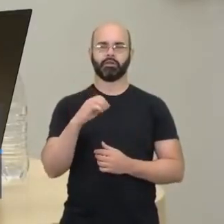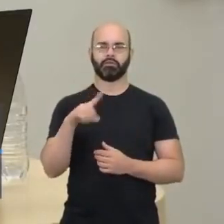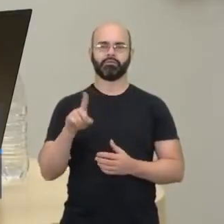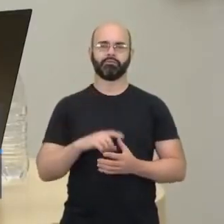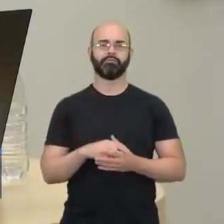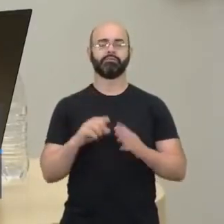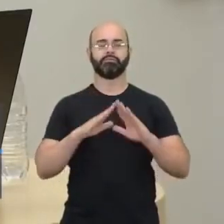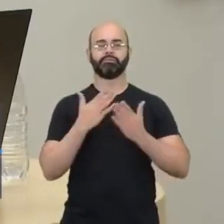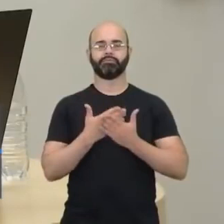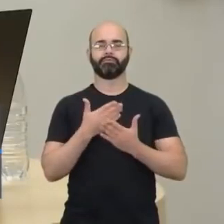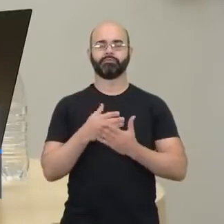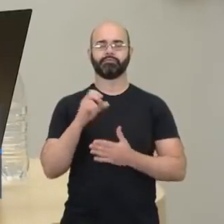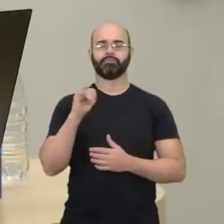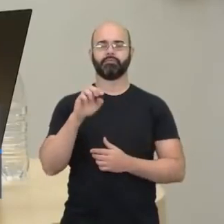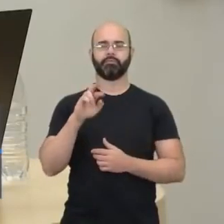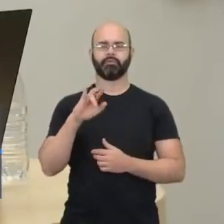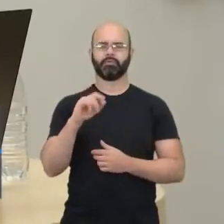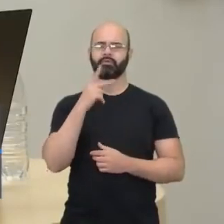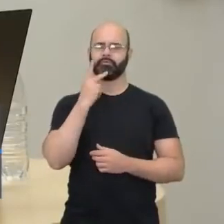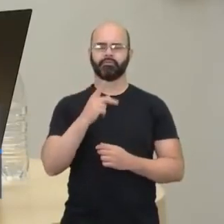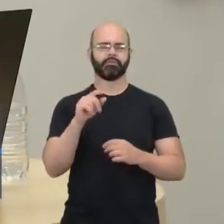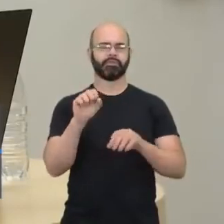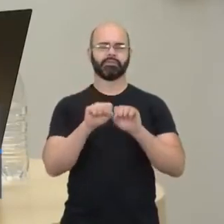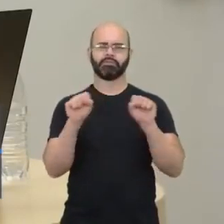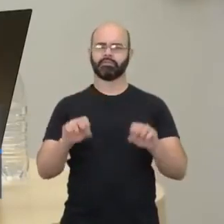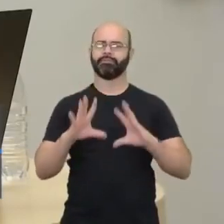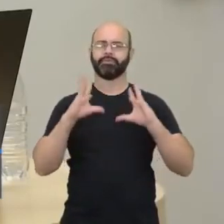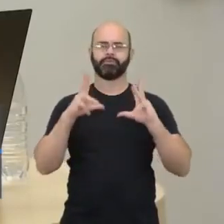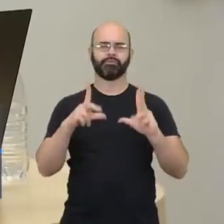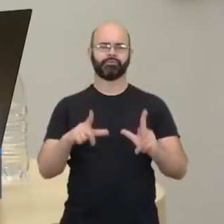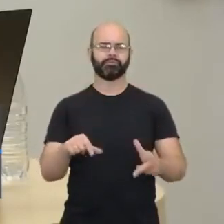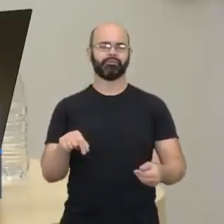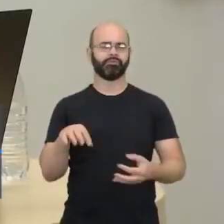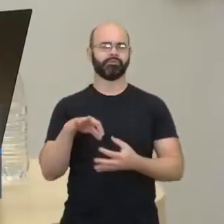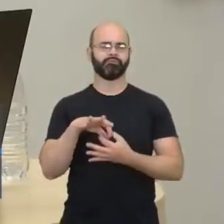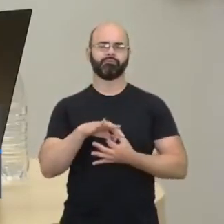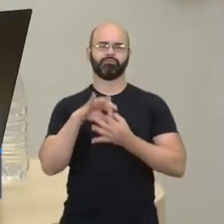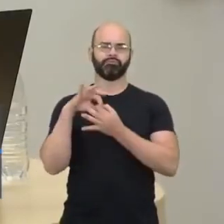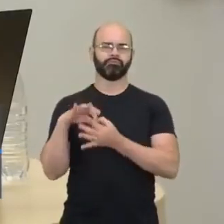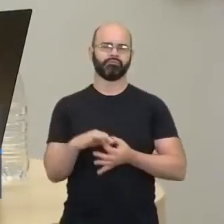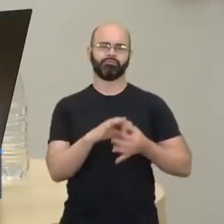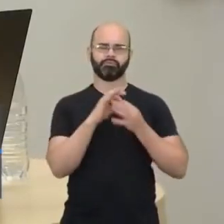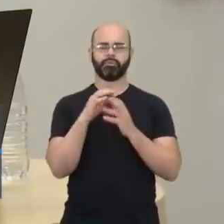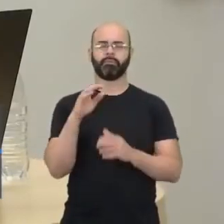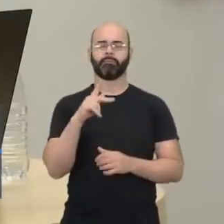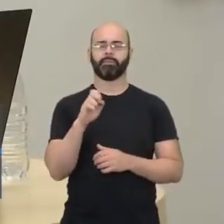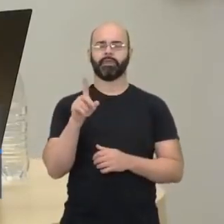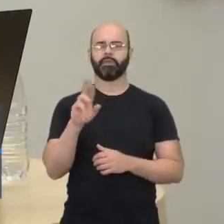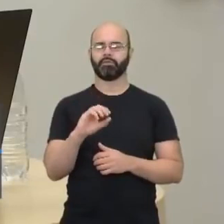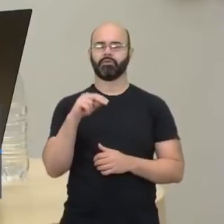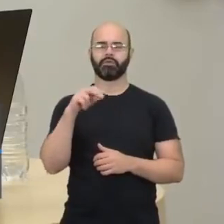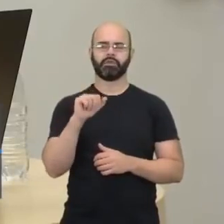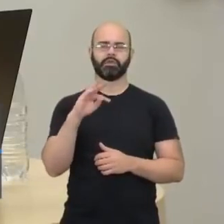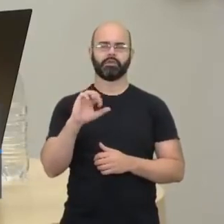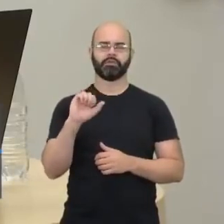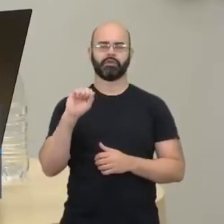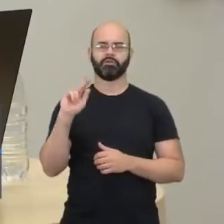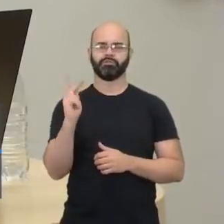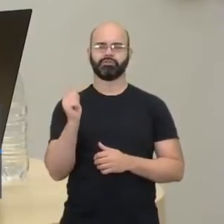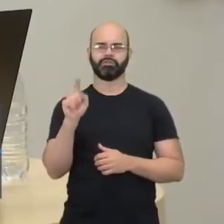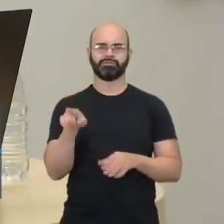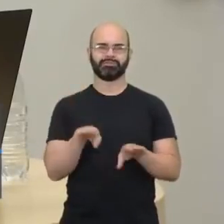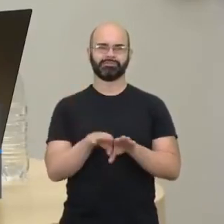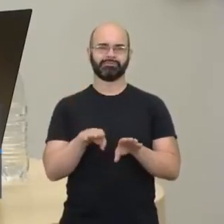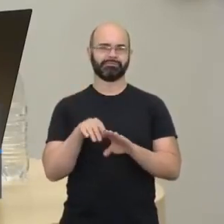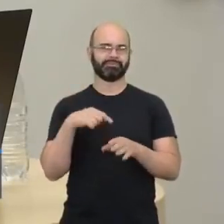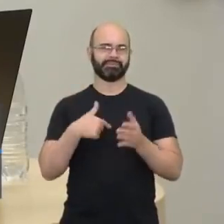da escola Cimeri que colocou que são todos os sistemas que estão integrados, né? Tem o Pedro e a Natasha também, que tinha participado antes, eu não li, mas agora eu li,